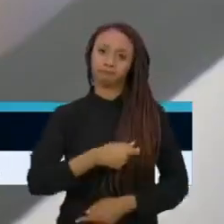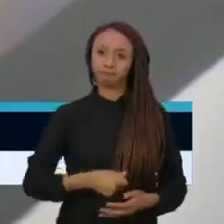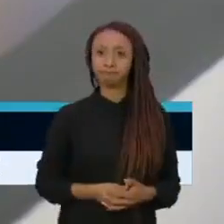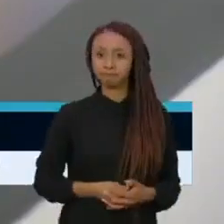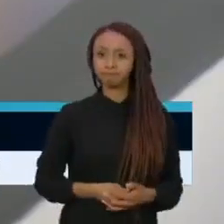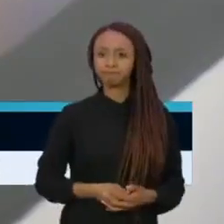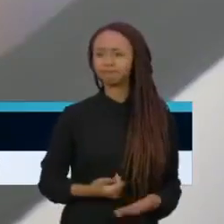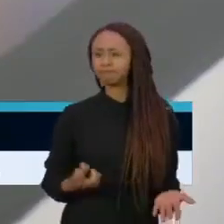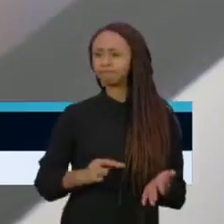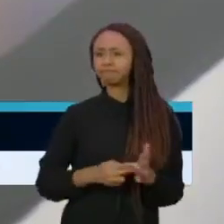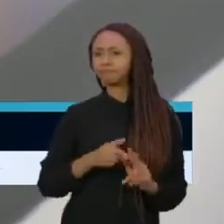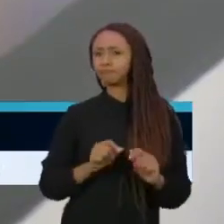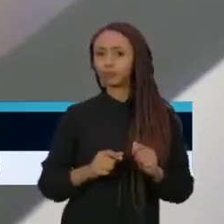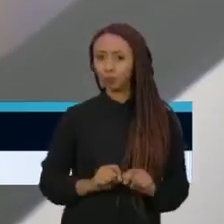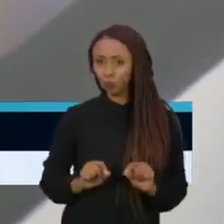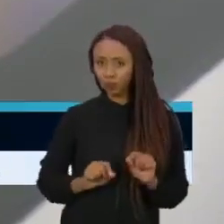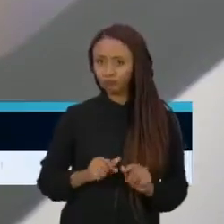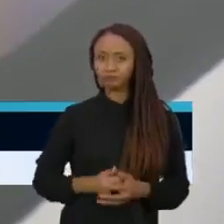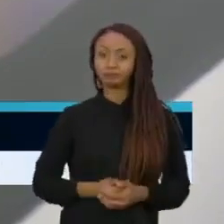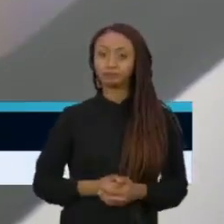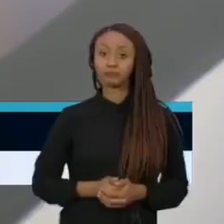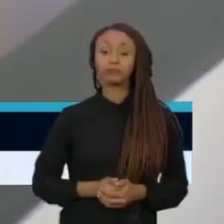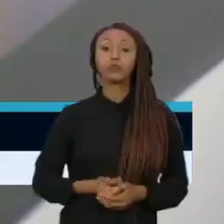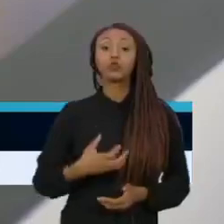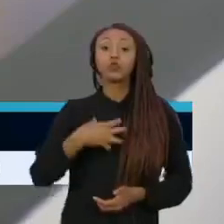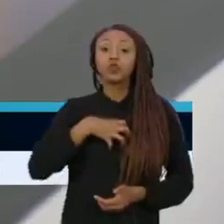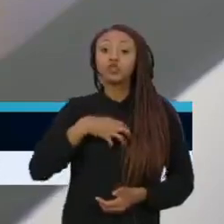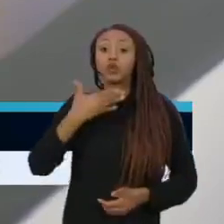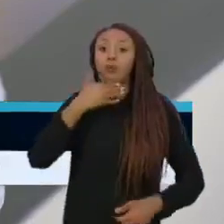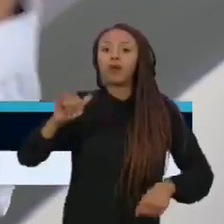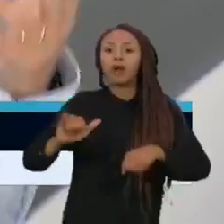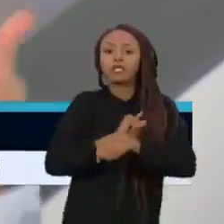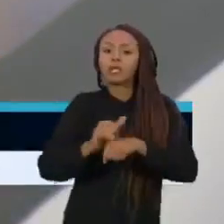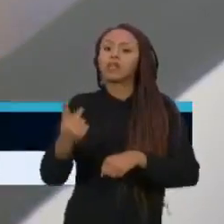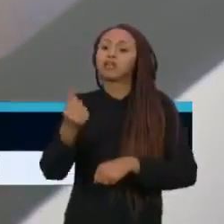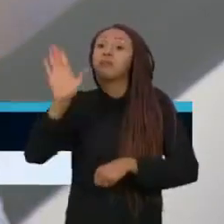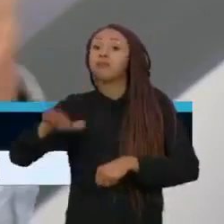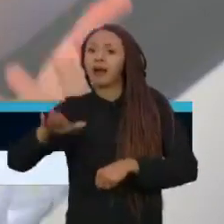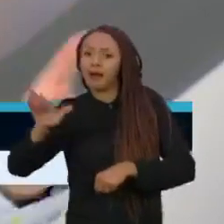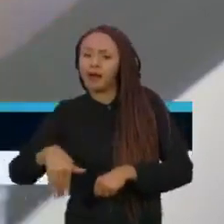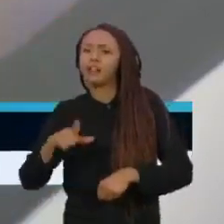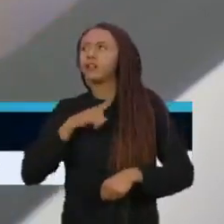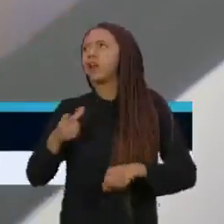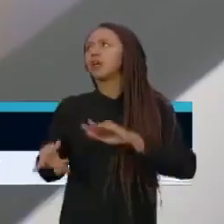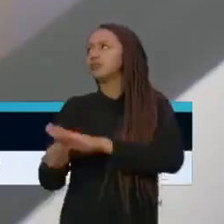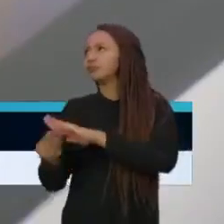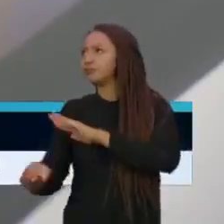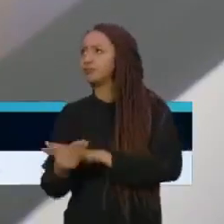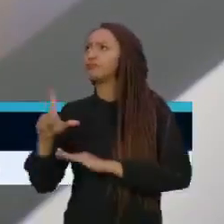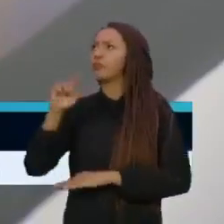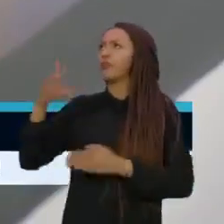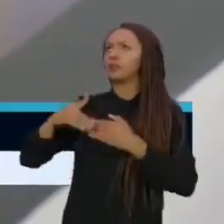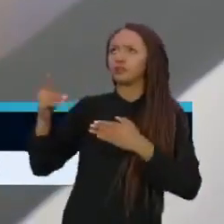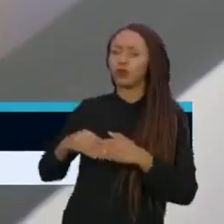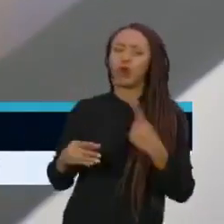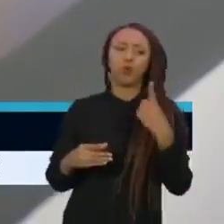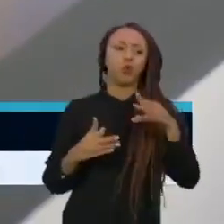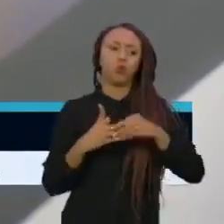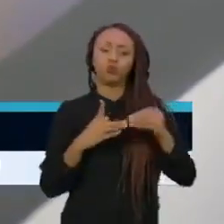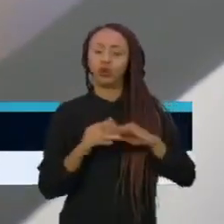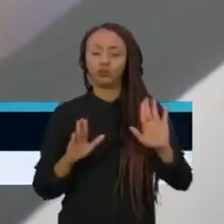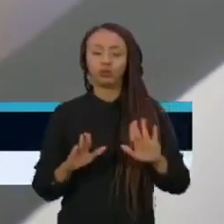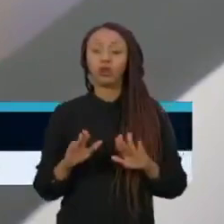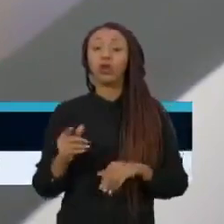Então, quer dizer, ainda a melhor custo-benefício, por mais corrupção, $10, $1 a mais, é